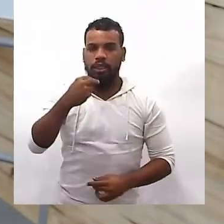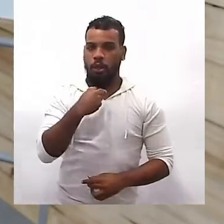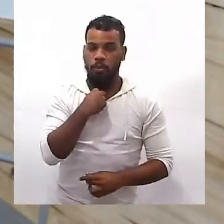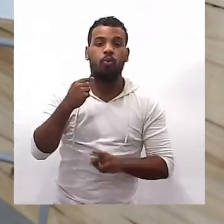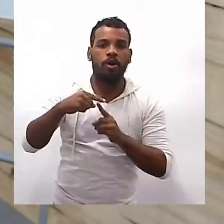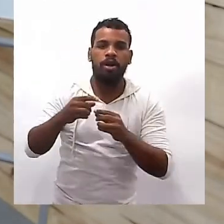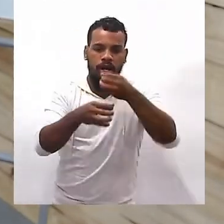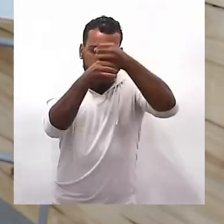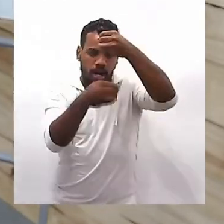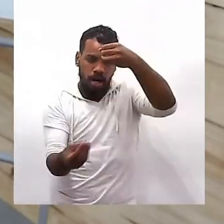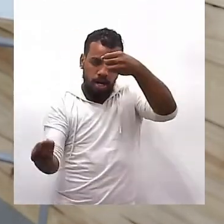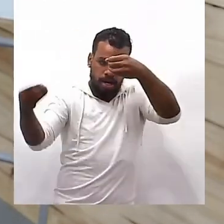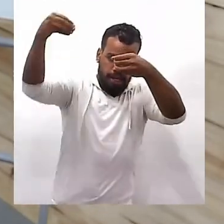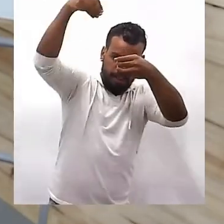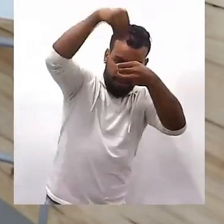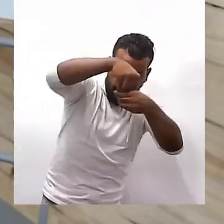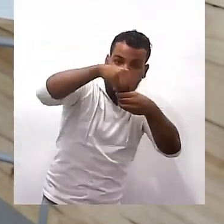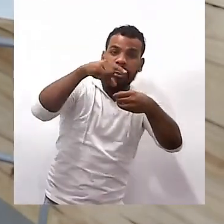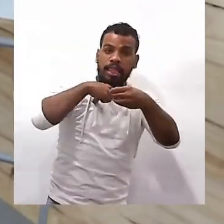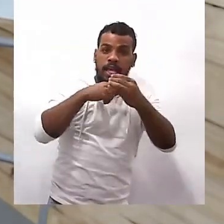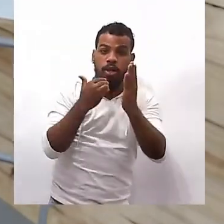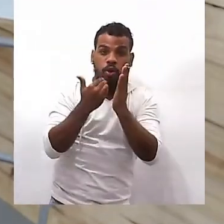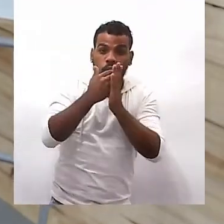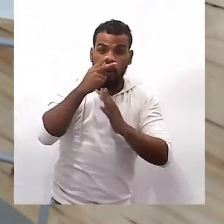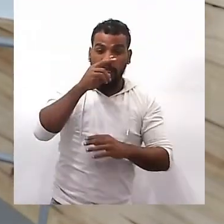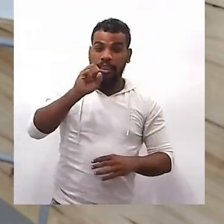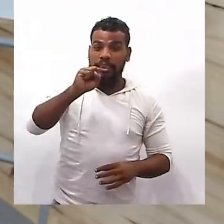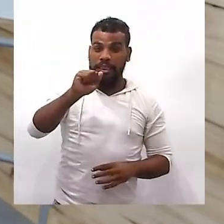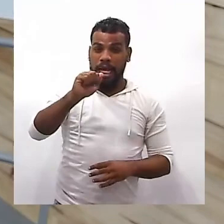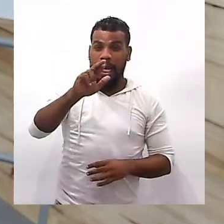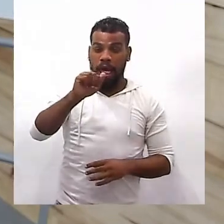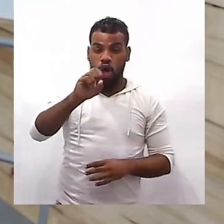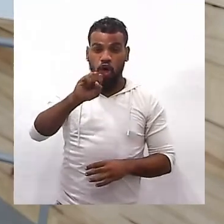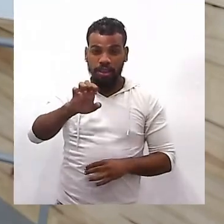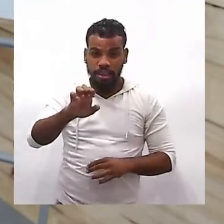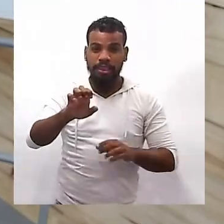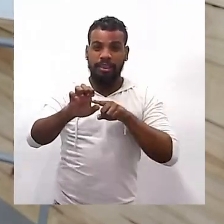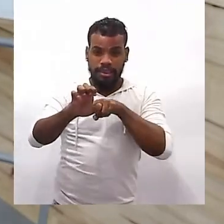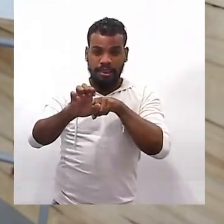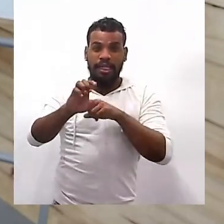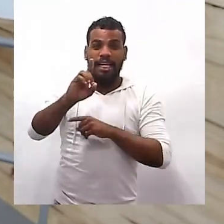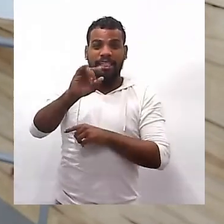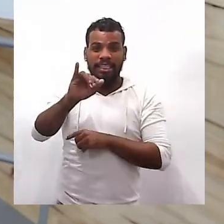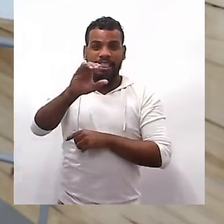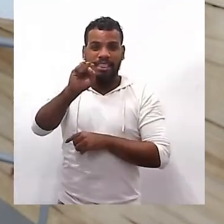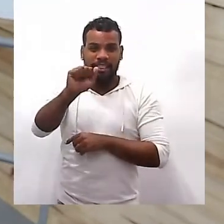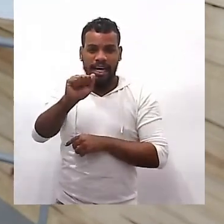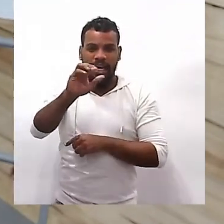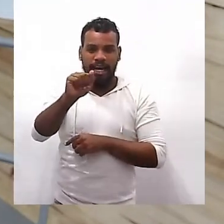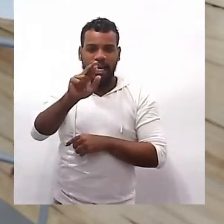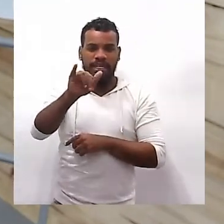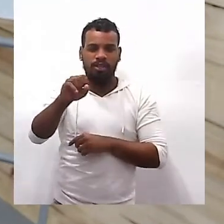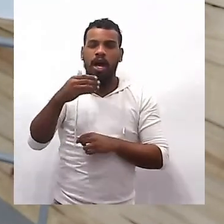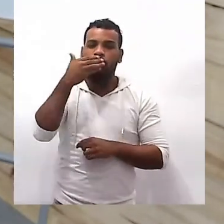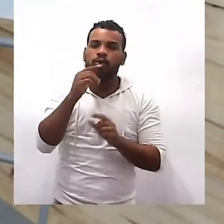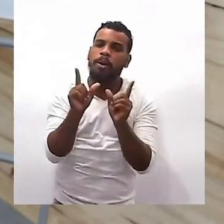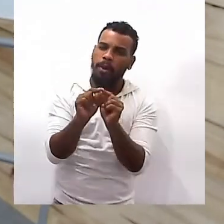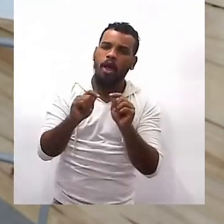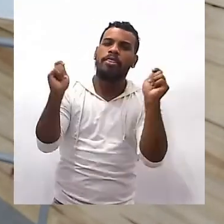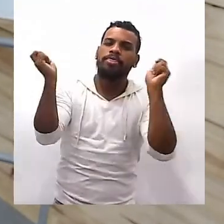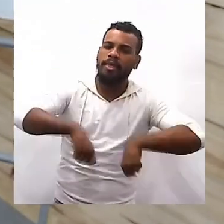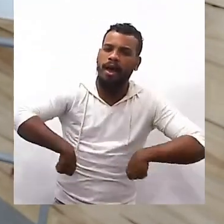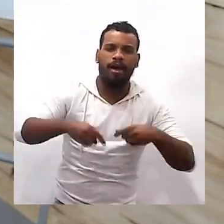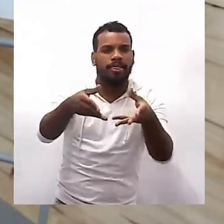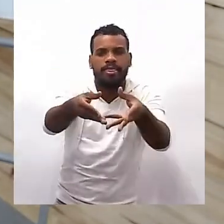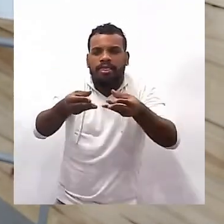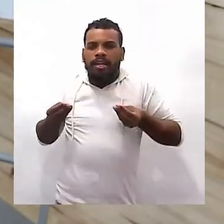dentro desse como você vai ter muita sacarose, e sacarose é um disacarídeo, ou seja, é um açúcar menor, você consegue tirar a glicose